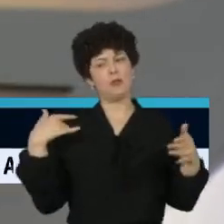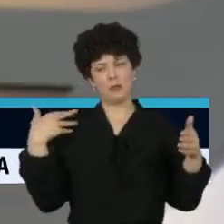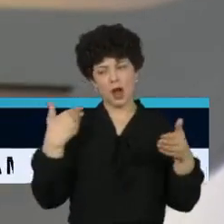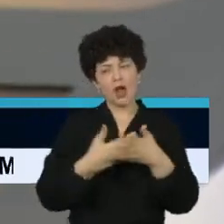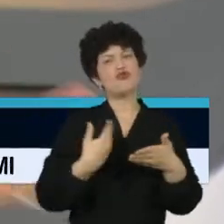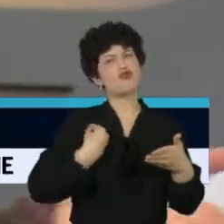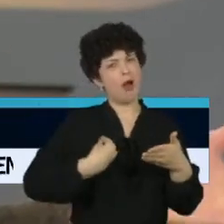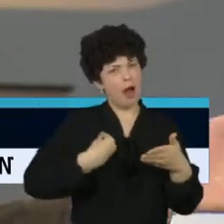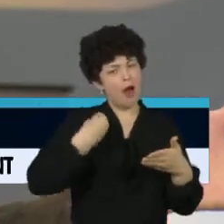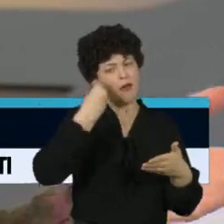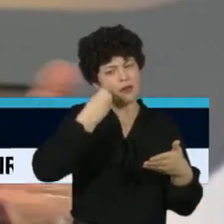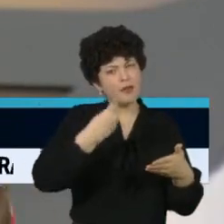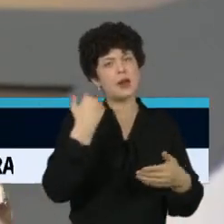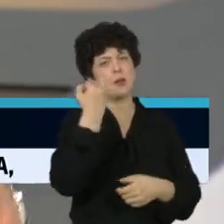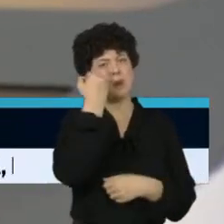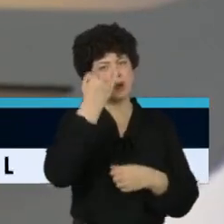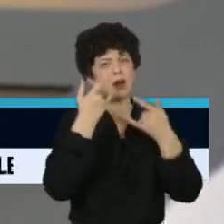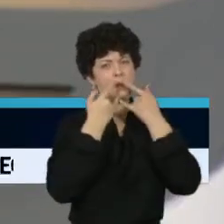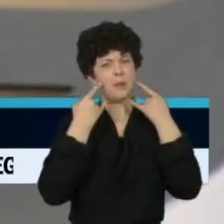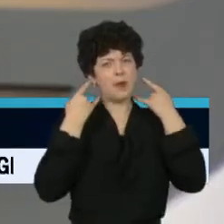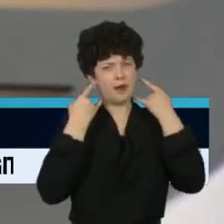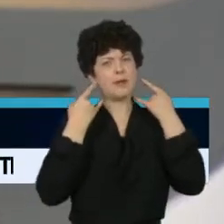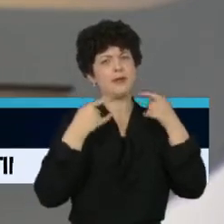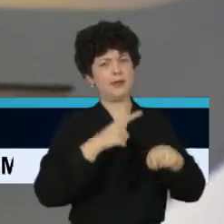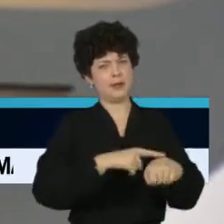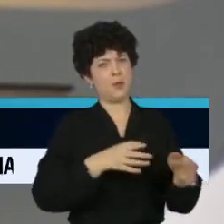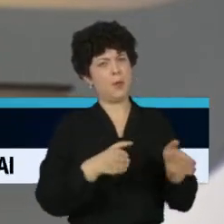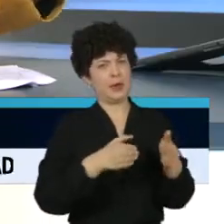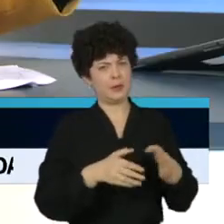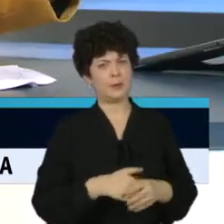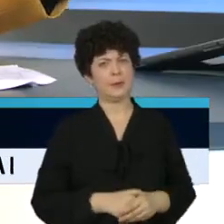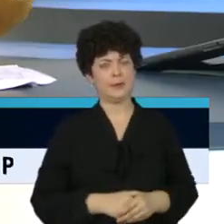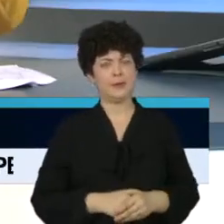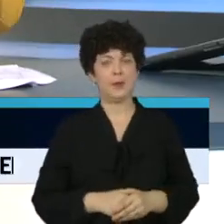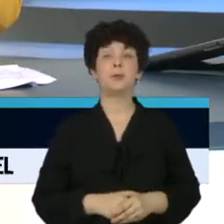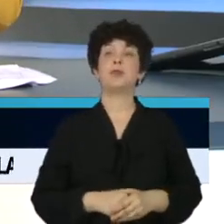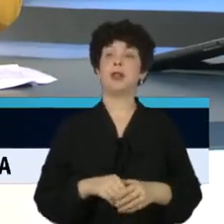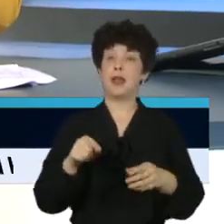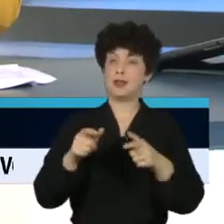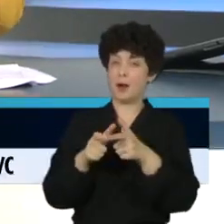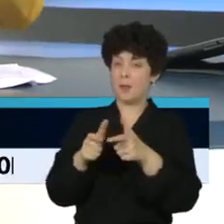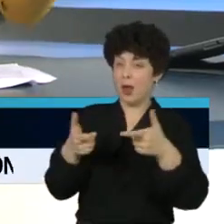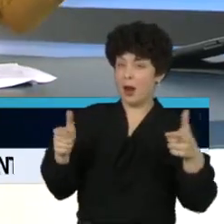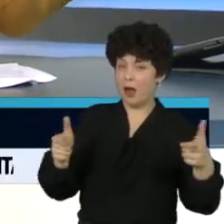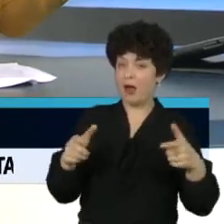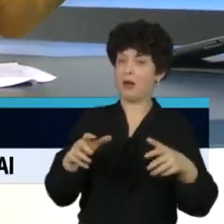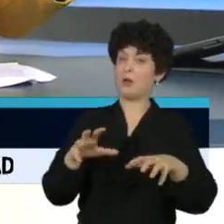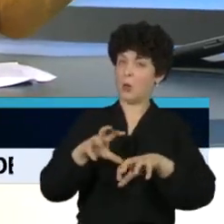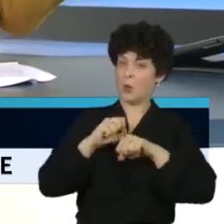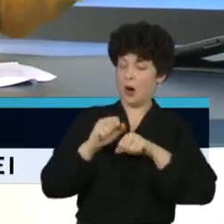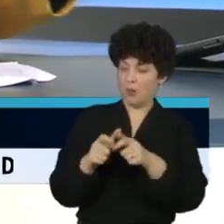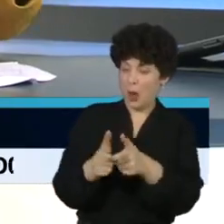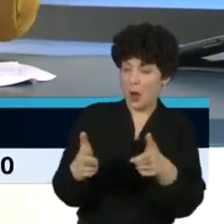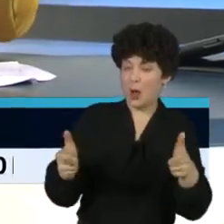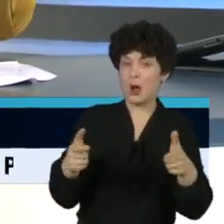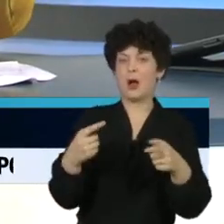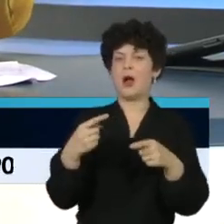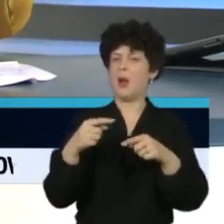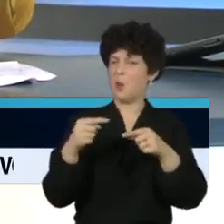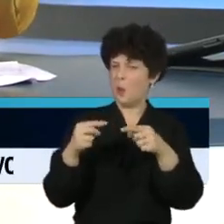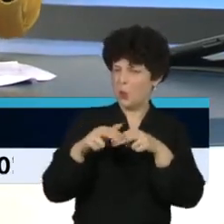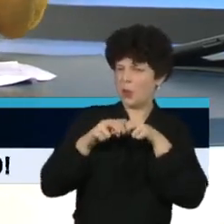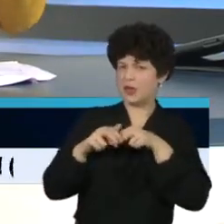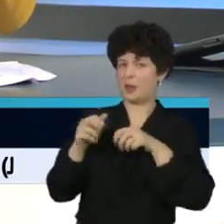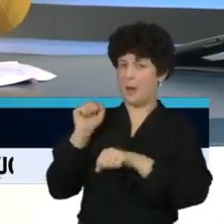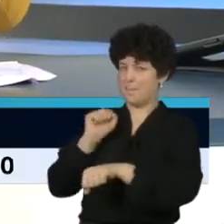nós já passamos, que é essencial o uso de máscara nesse momento que a gente está vivendo. Agora, esse aumento de casos tem a ver com o não uso da